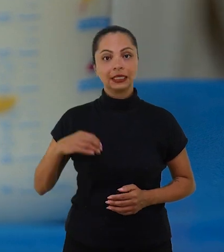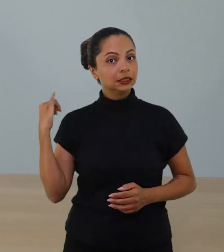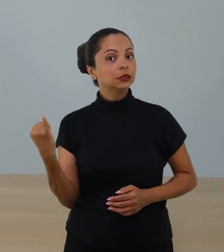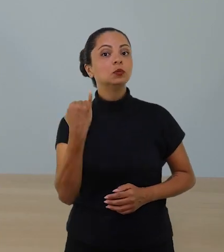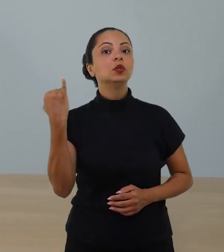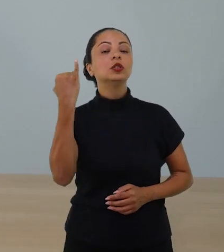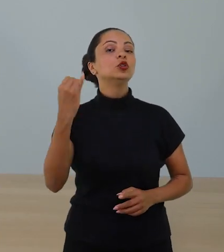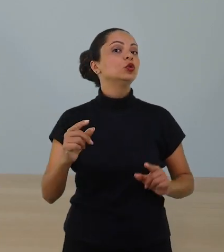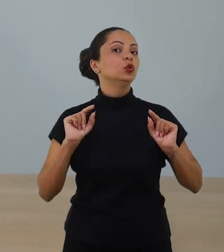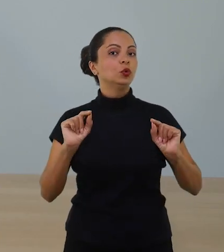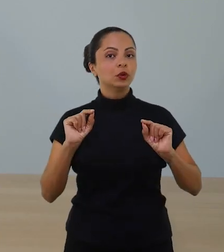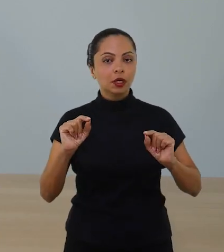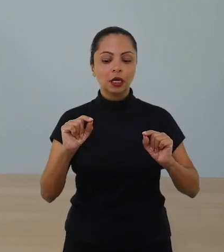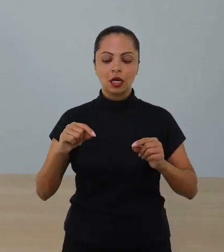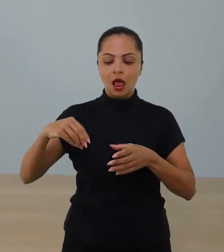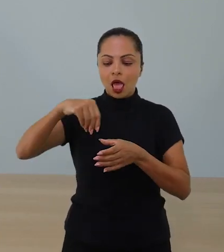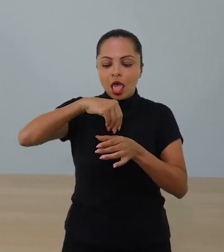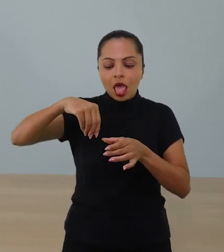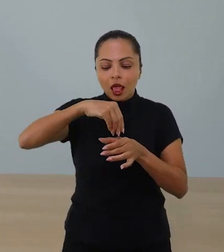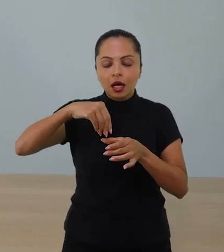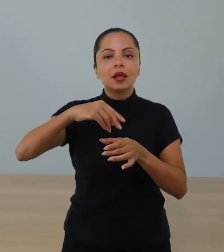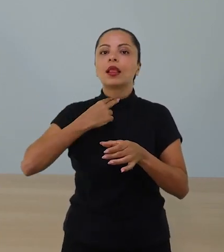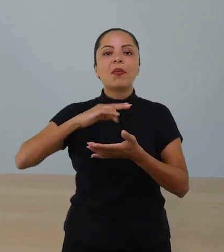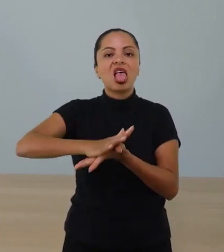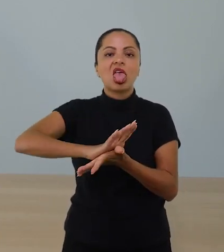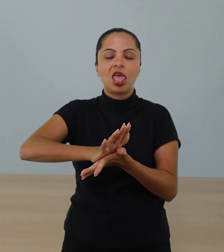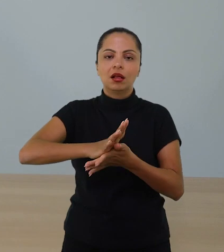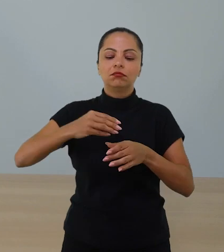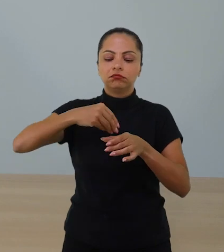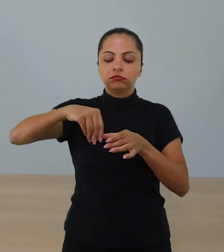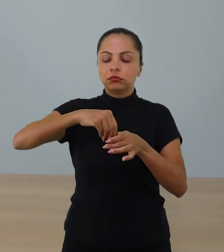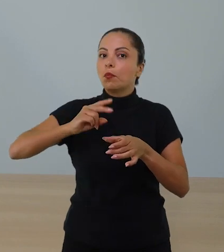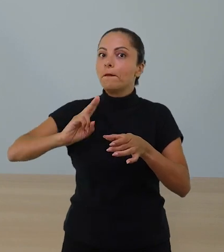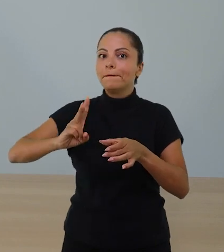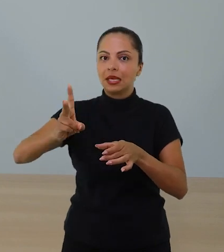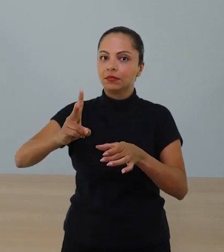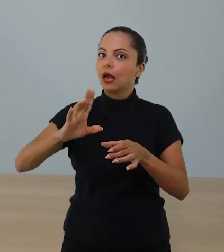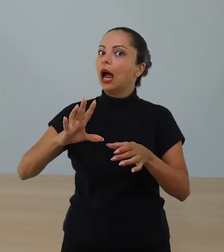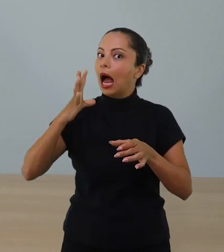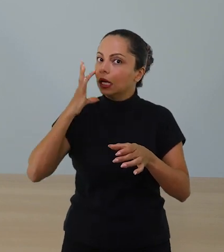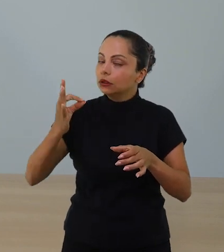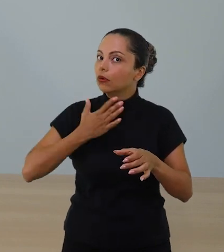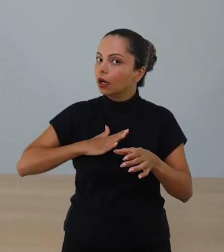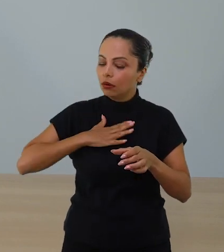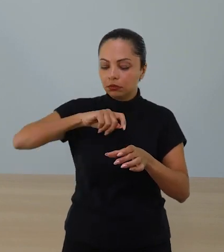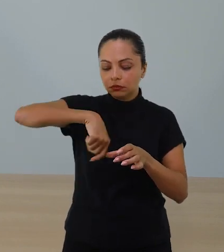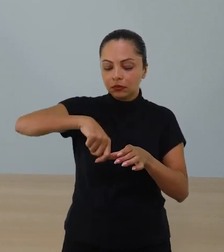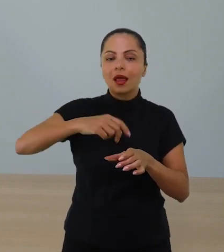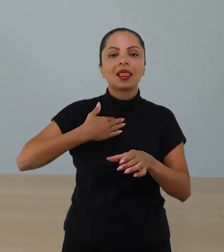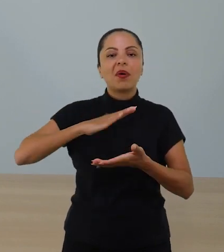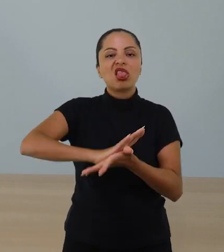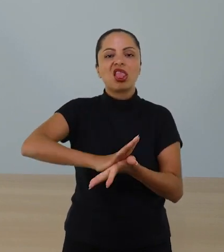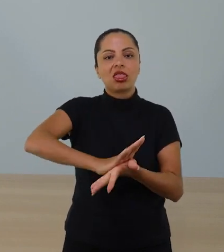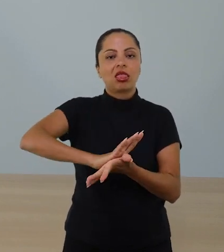É importante que os grânulos permaneçam inteiros, portanto, misture com cuidado. Os grânulos não podem ser amassados